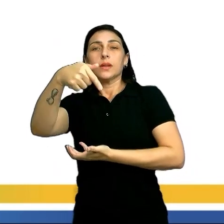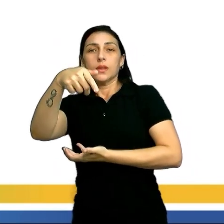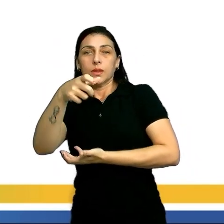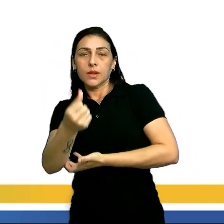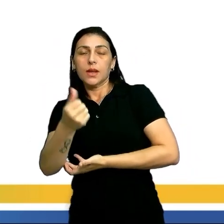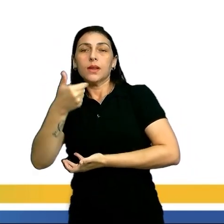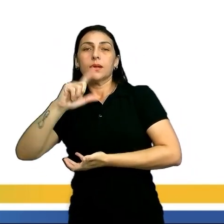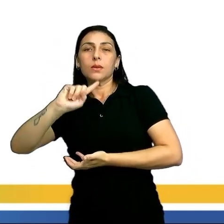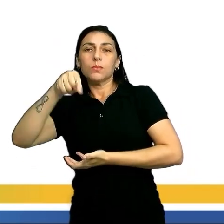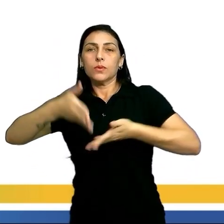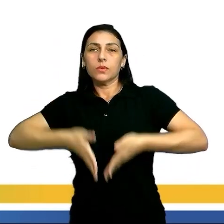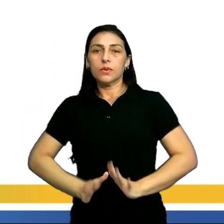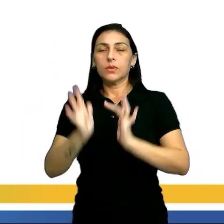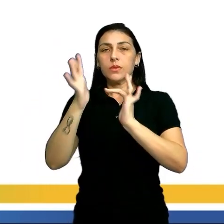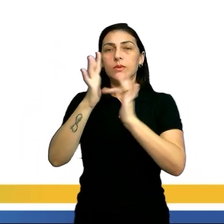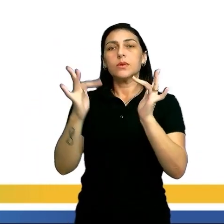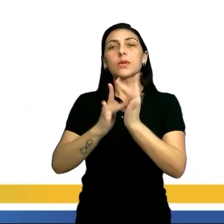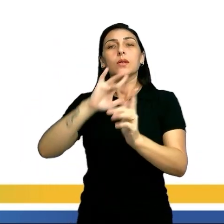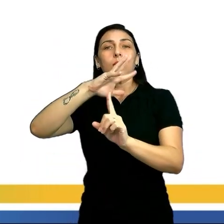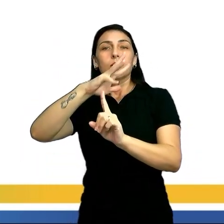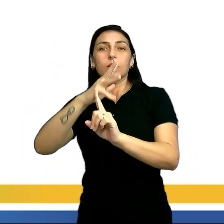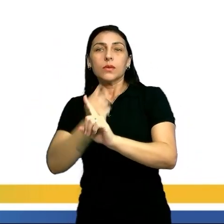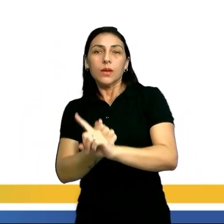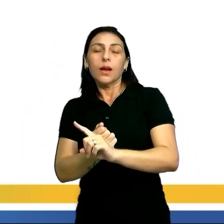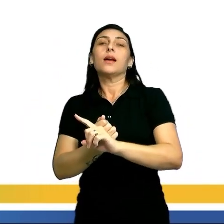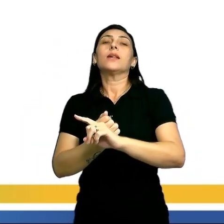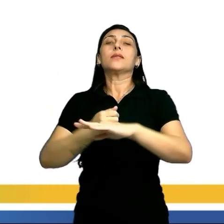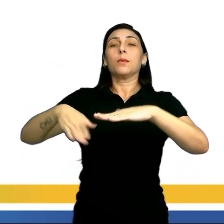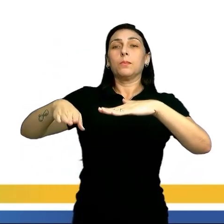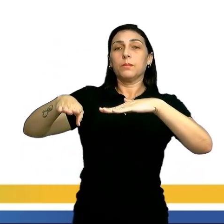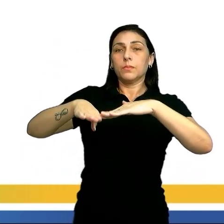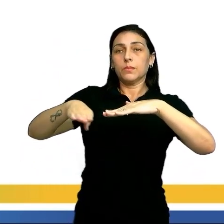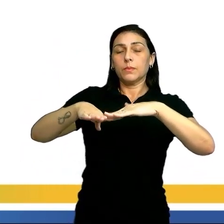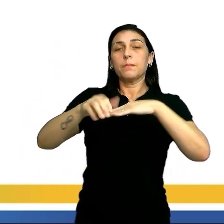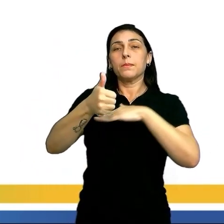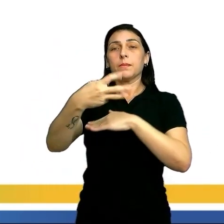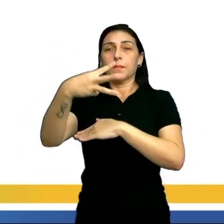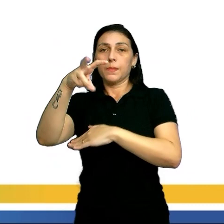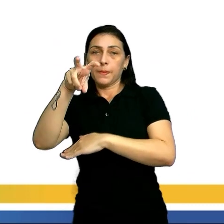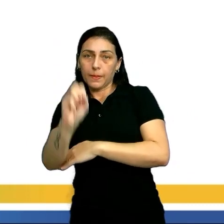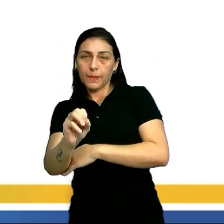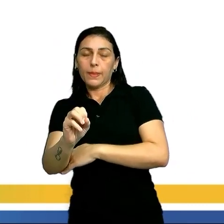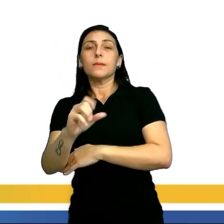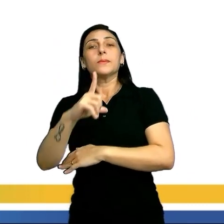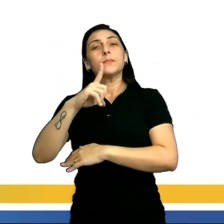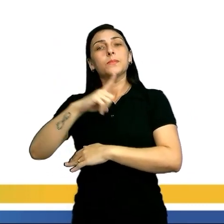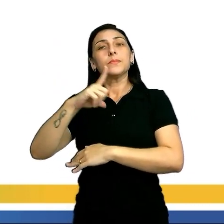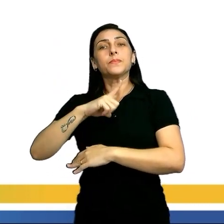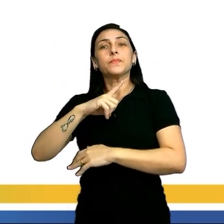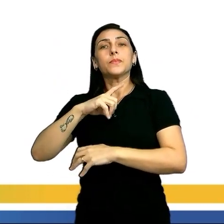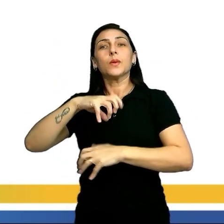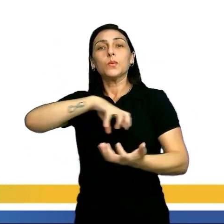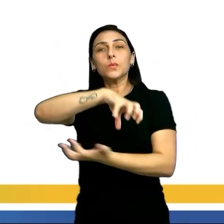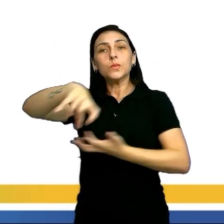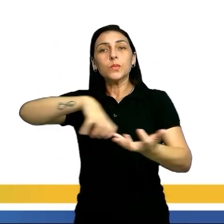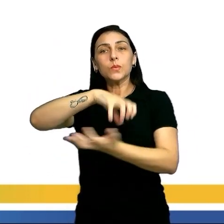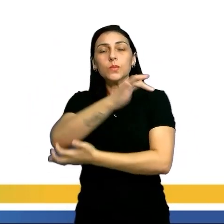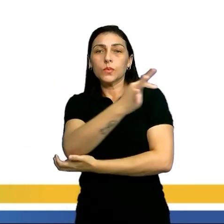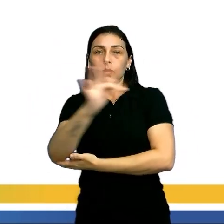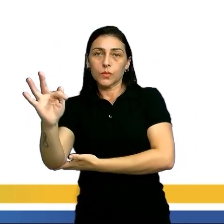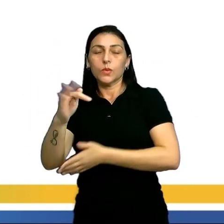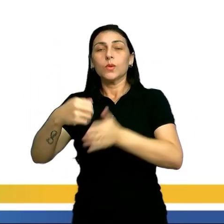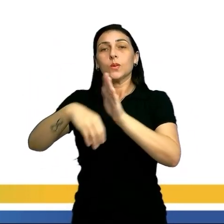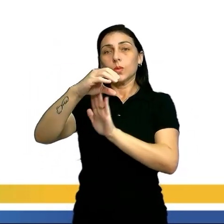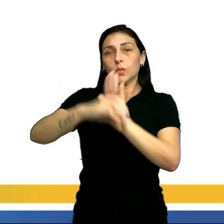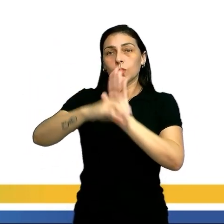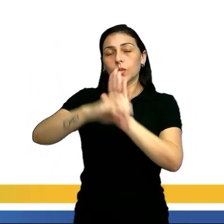476 depois de Cristo. A arte na Idade Moderna, no ano 1350, nós temos a Revolução Francesa,